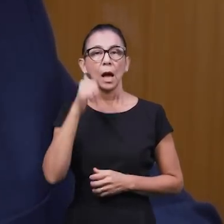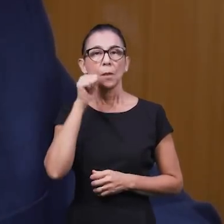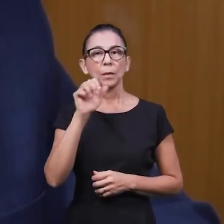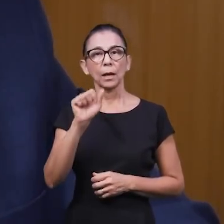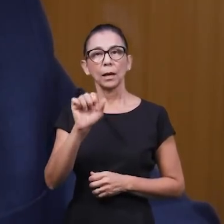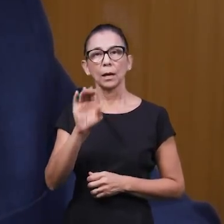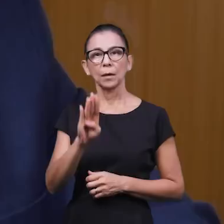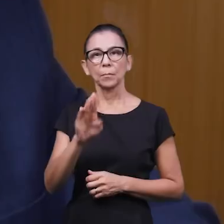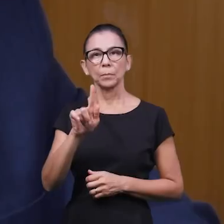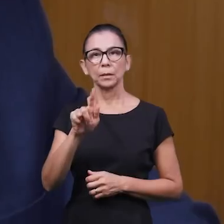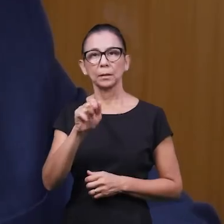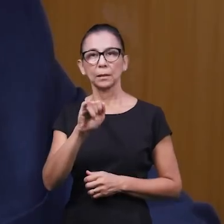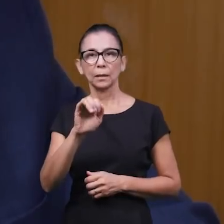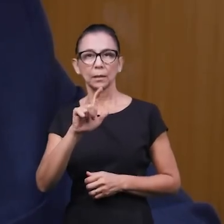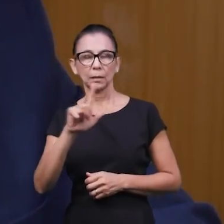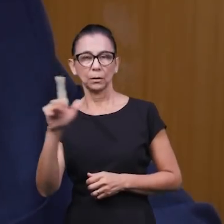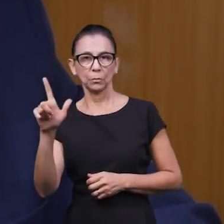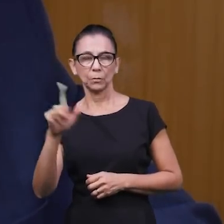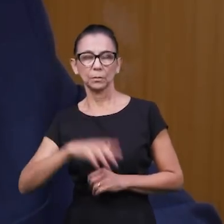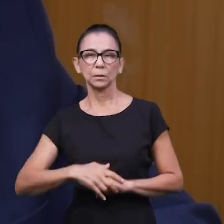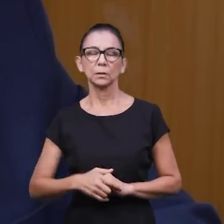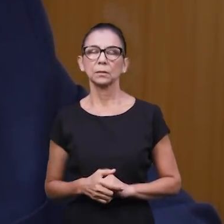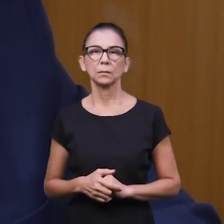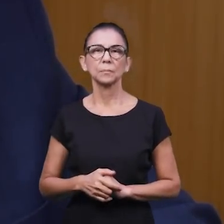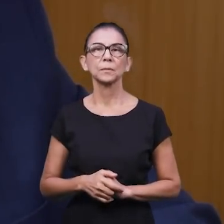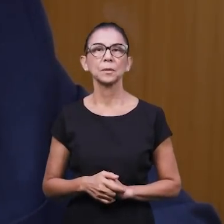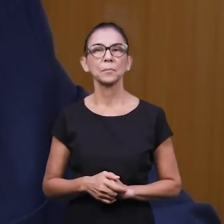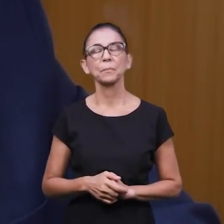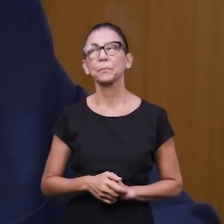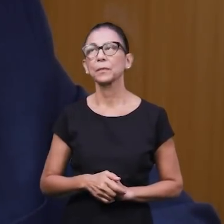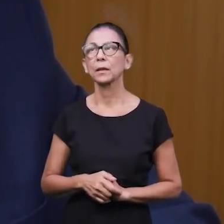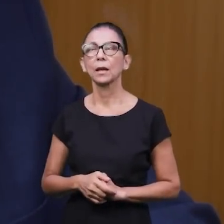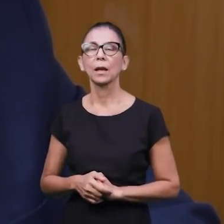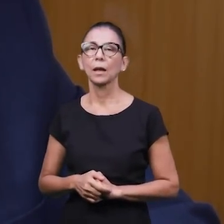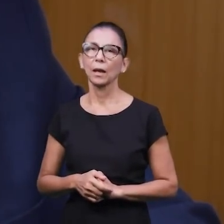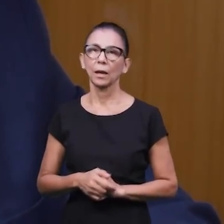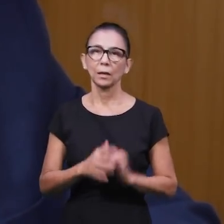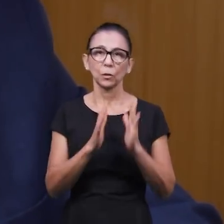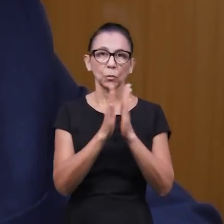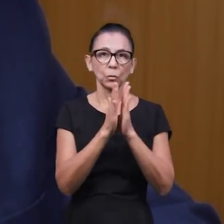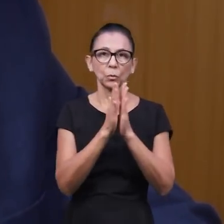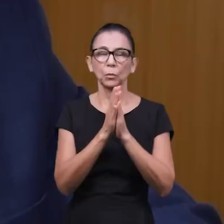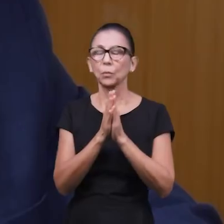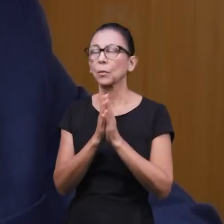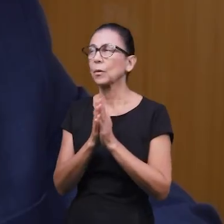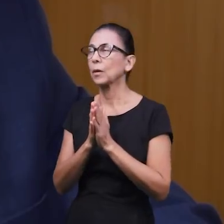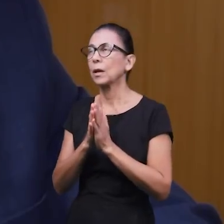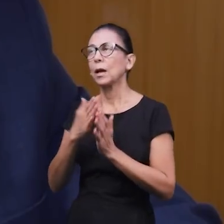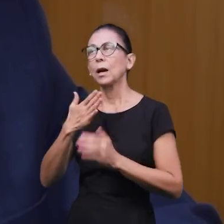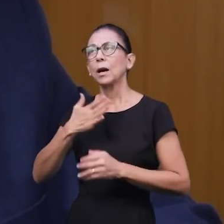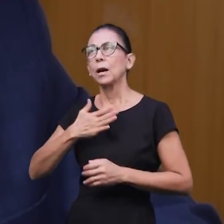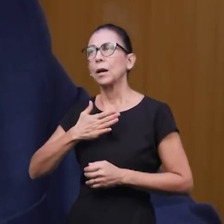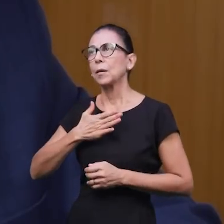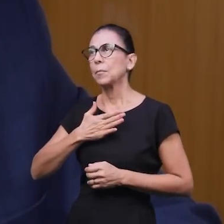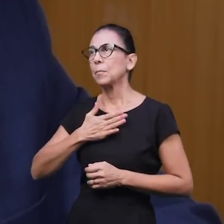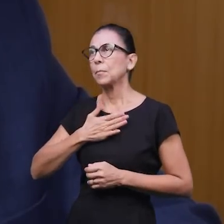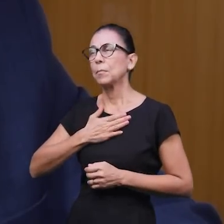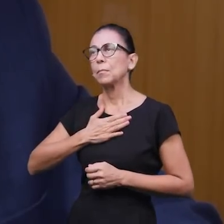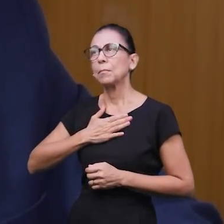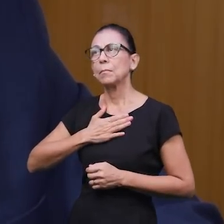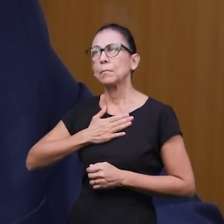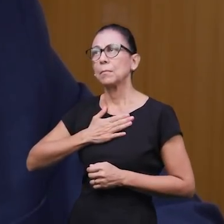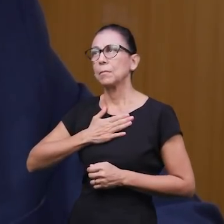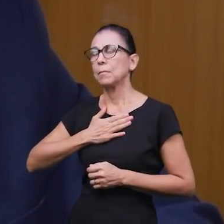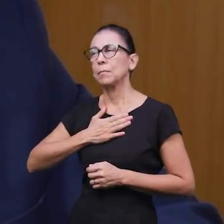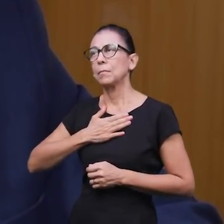1 Samuel 25, 25, diz assim, meu Senhor, agora não faça este homem de Belial saber,